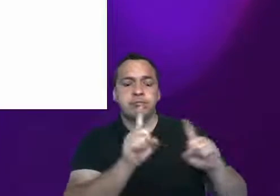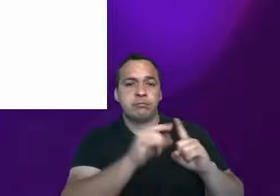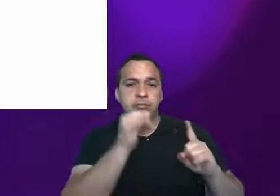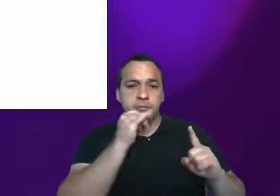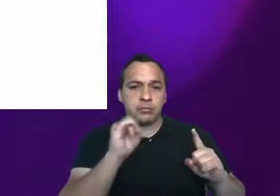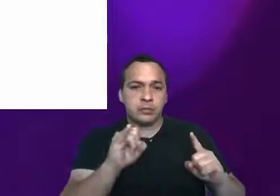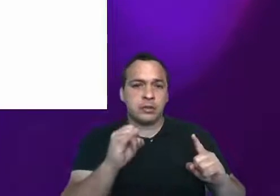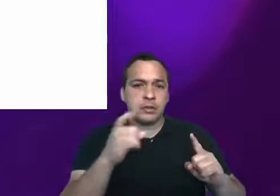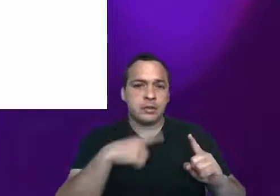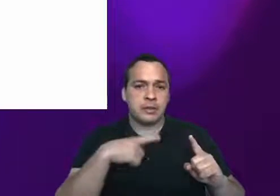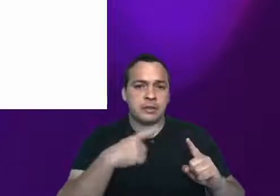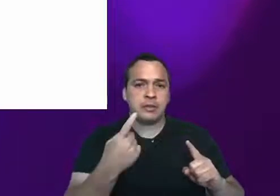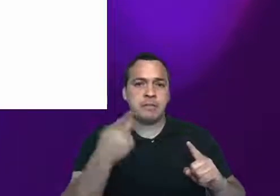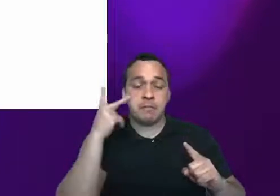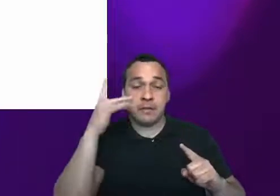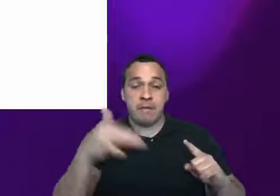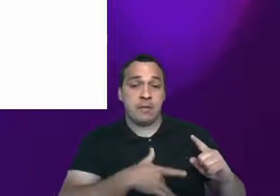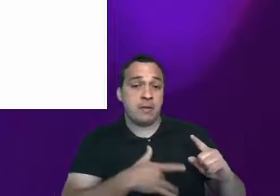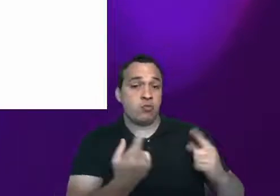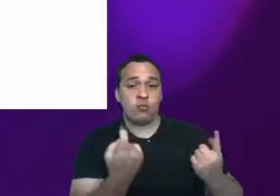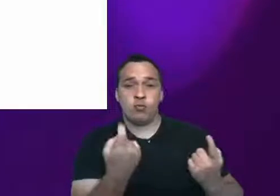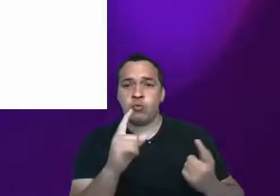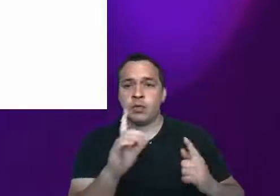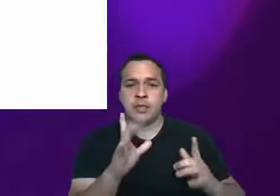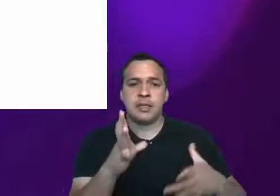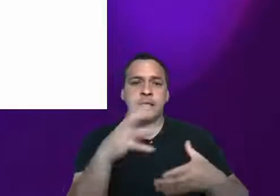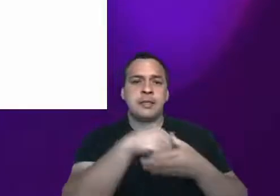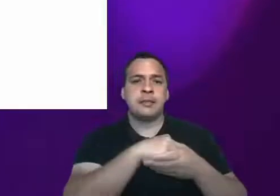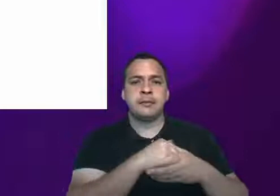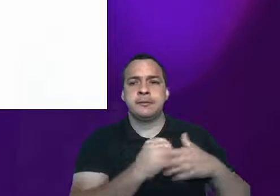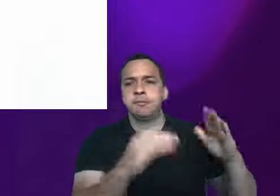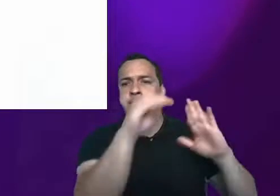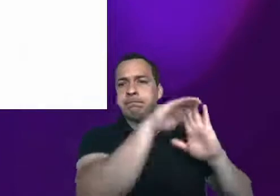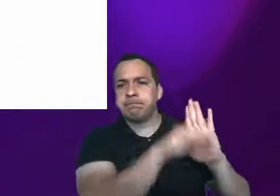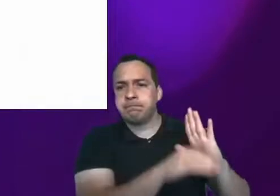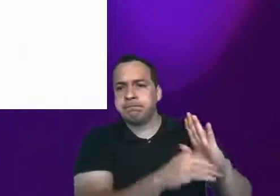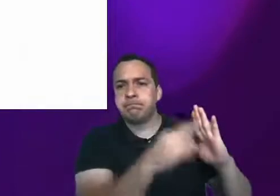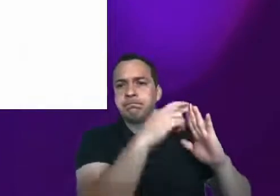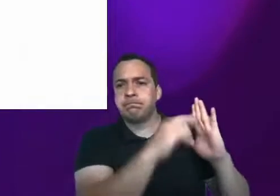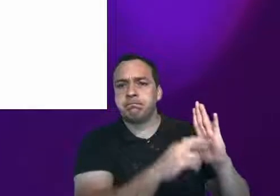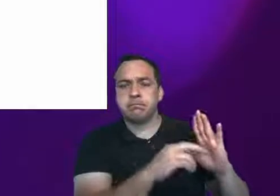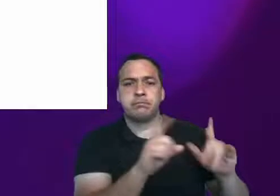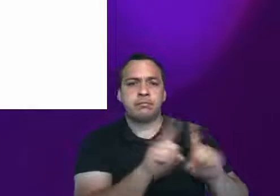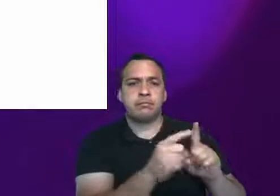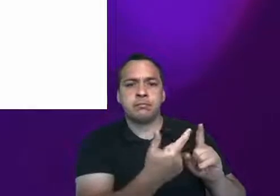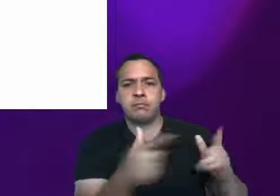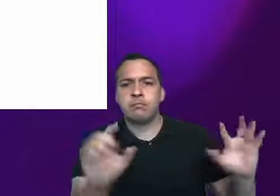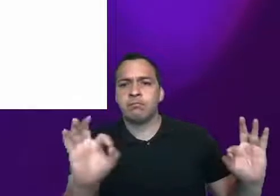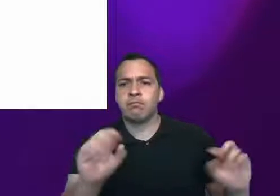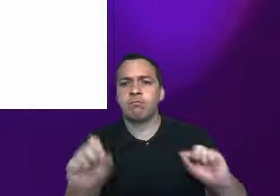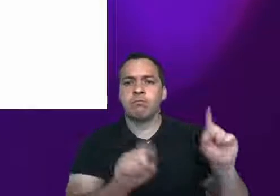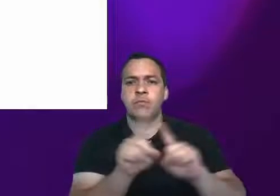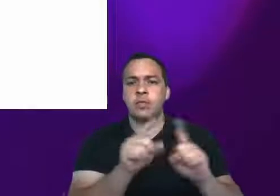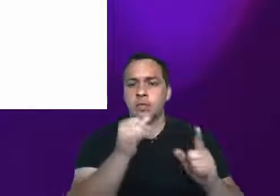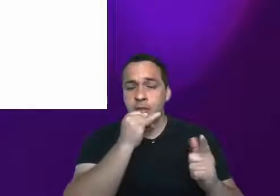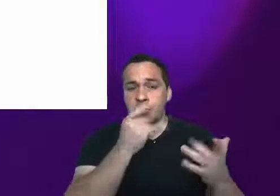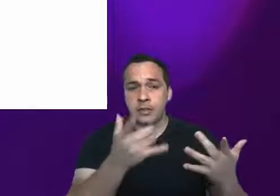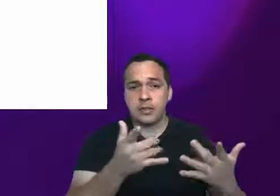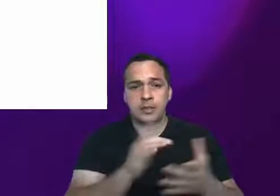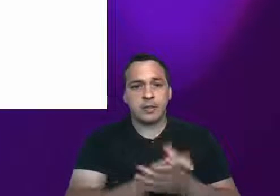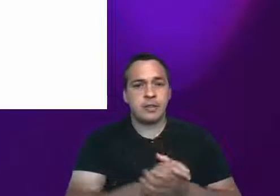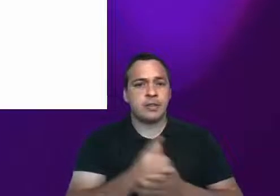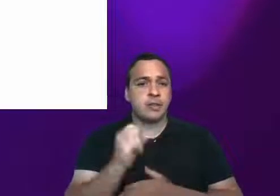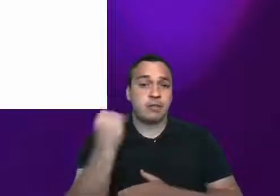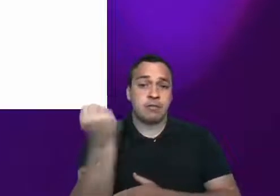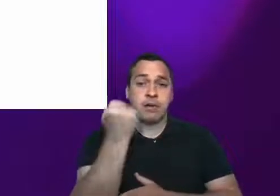tumor restrito ao fígado dentro dos critérios e que não têm uma condição tão